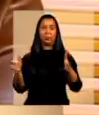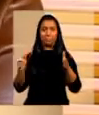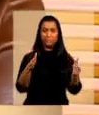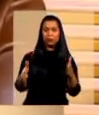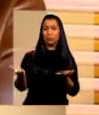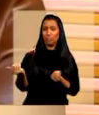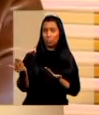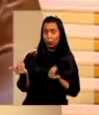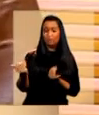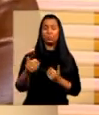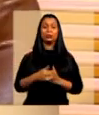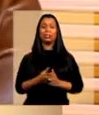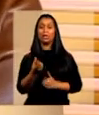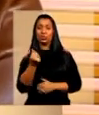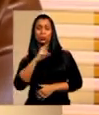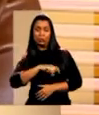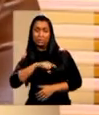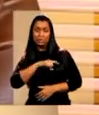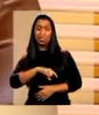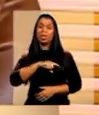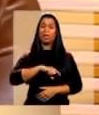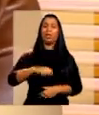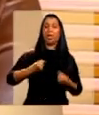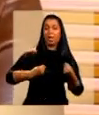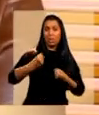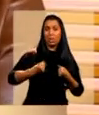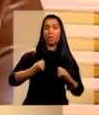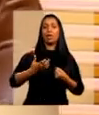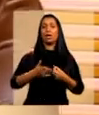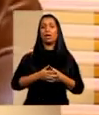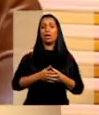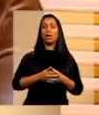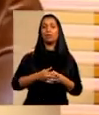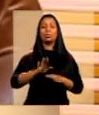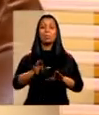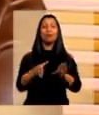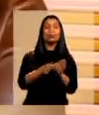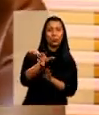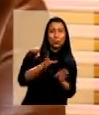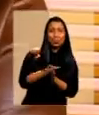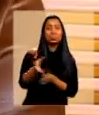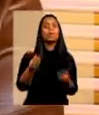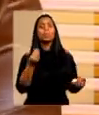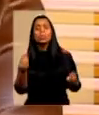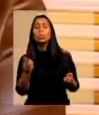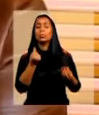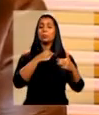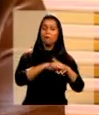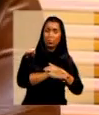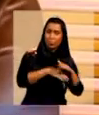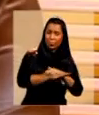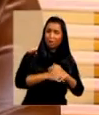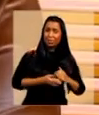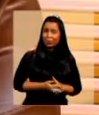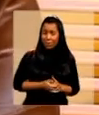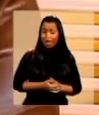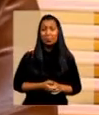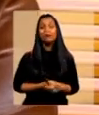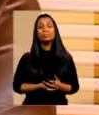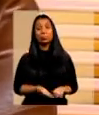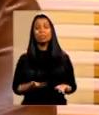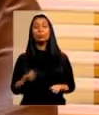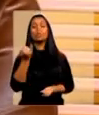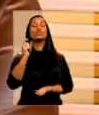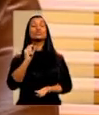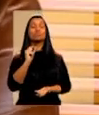numa determinada época, no adolescente, uma mesada para eles serem em controle, mas orientando como que é, para poupar. Então, é muito importante